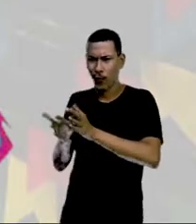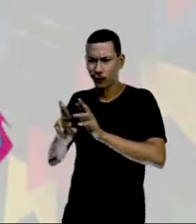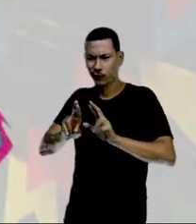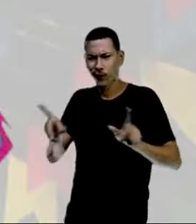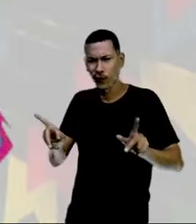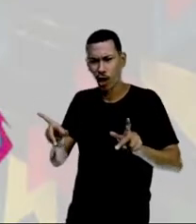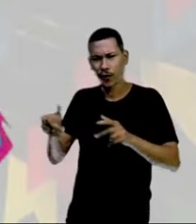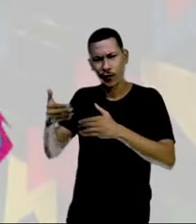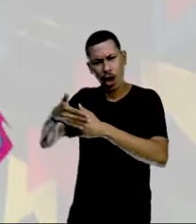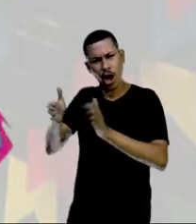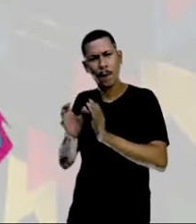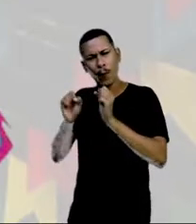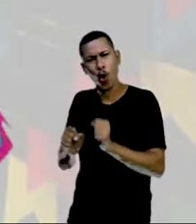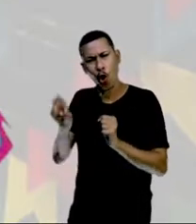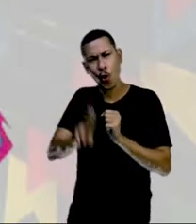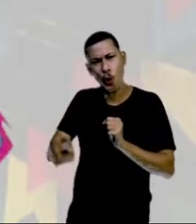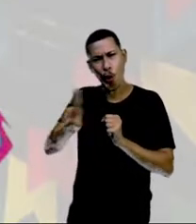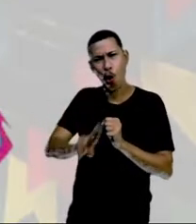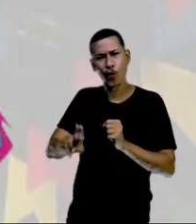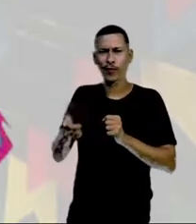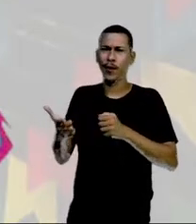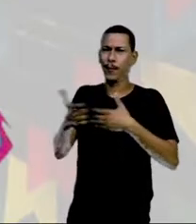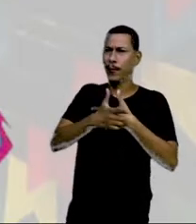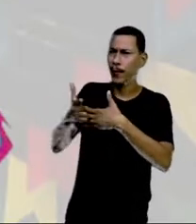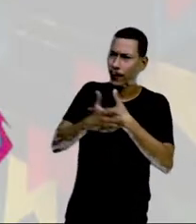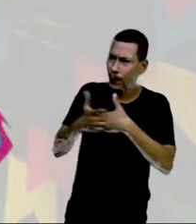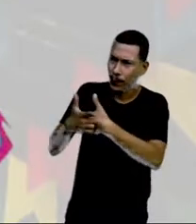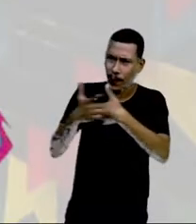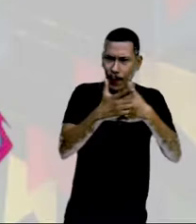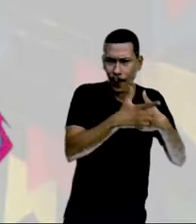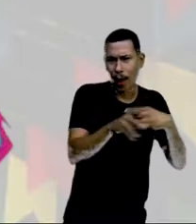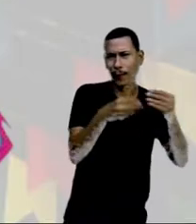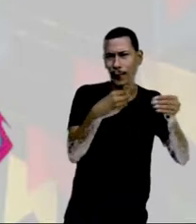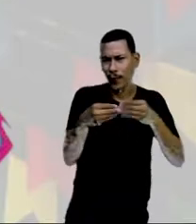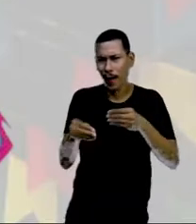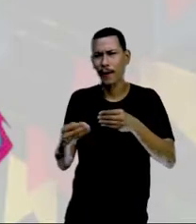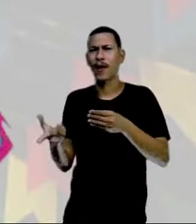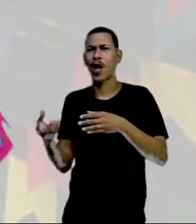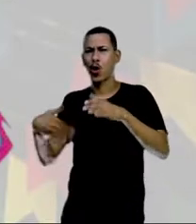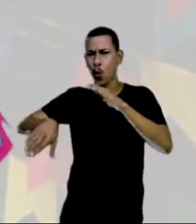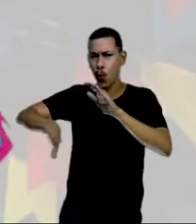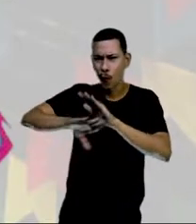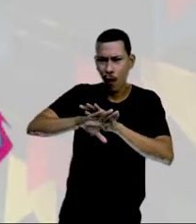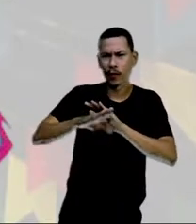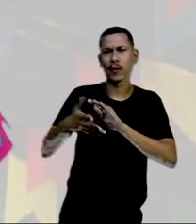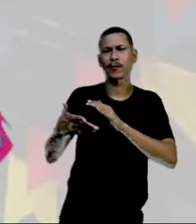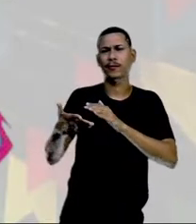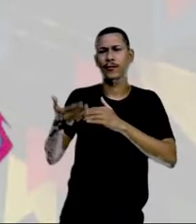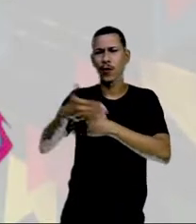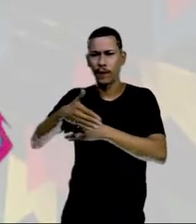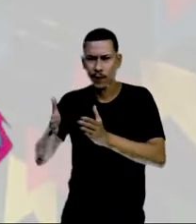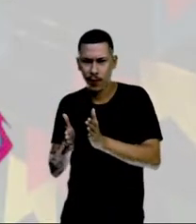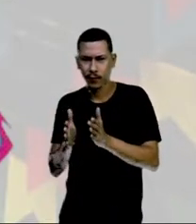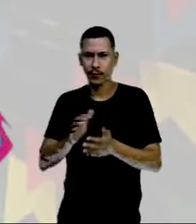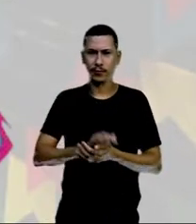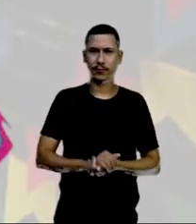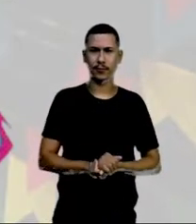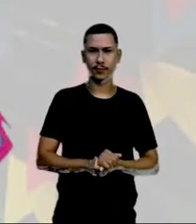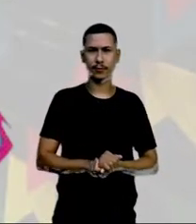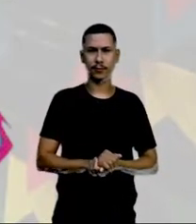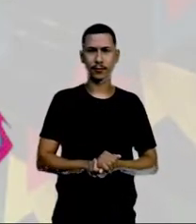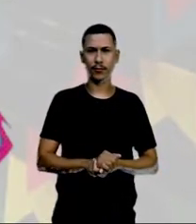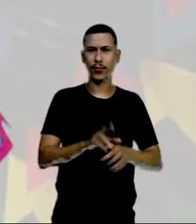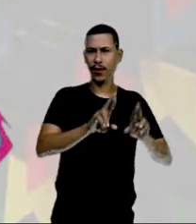que ela pode fazer com papel cartão, com papelão e tudo mais para guardar essas caixinhas. E aí, a gente